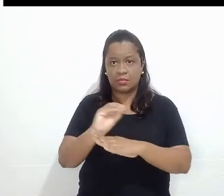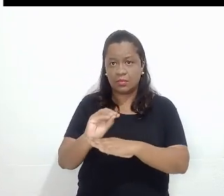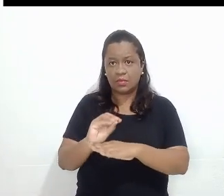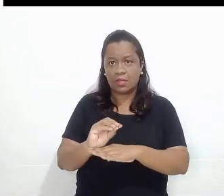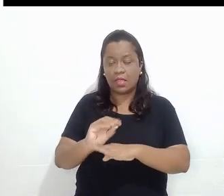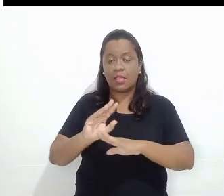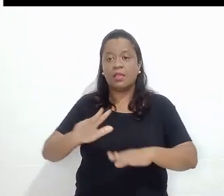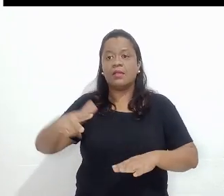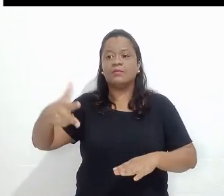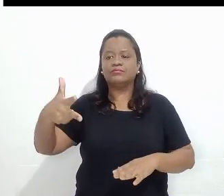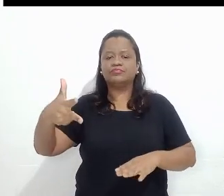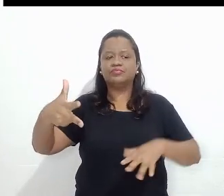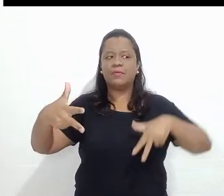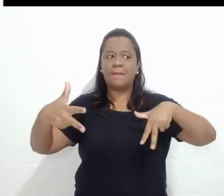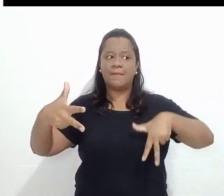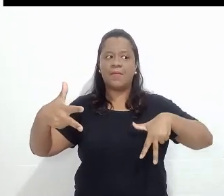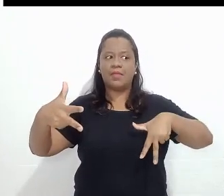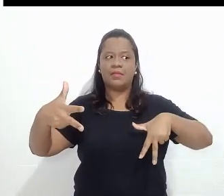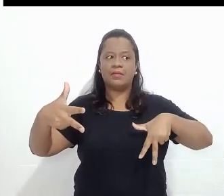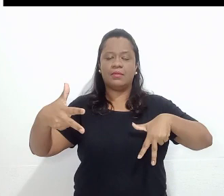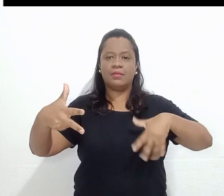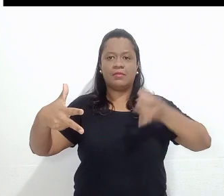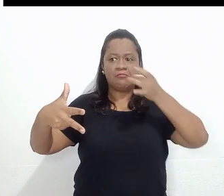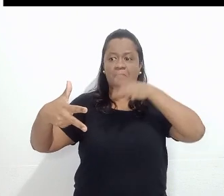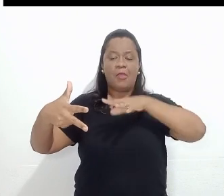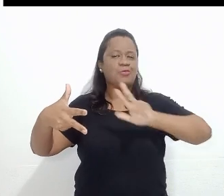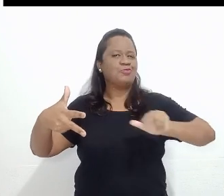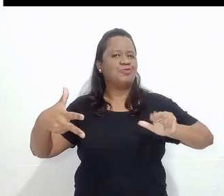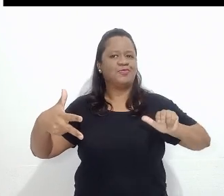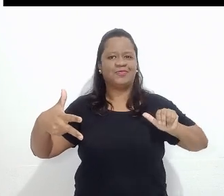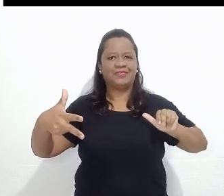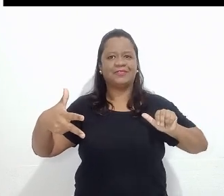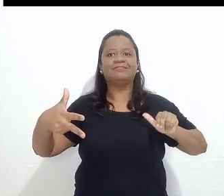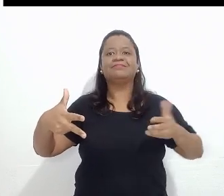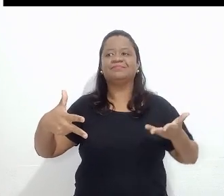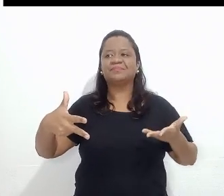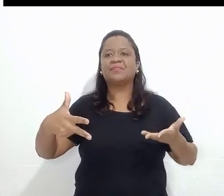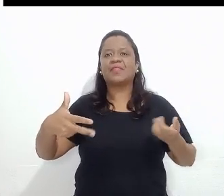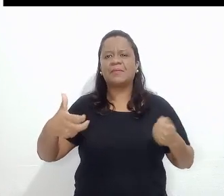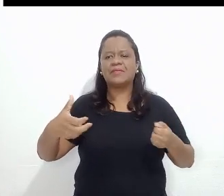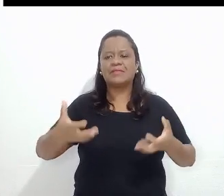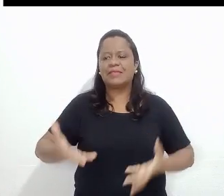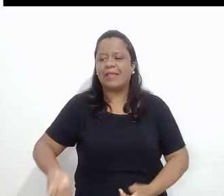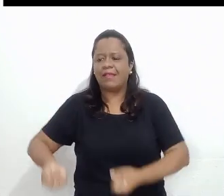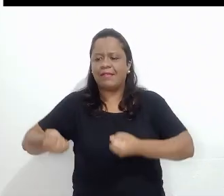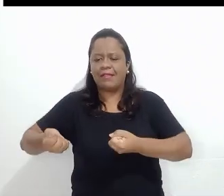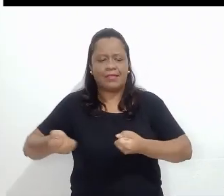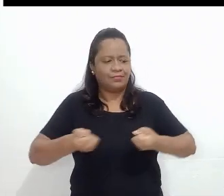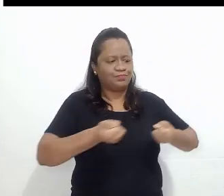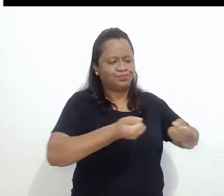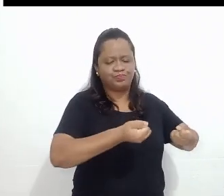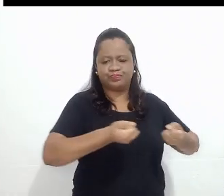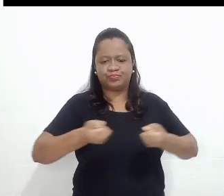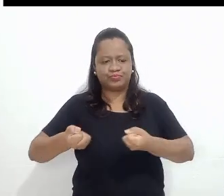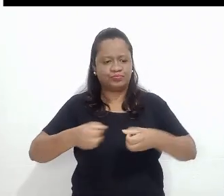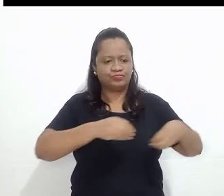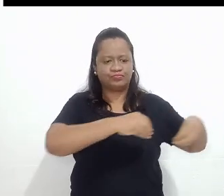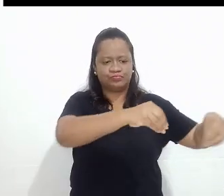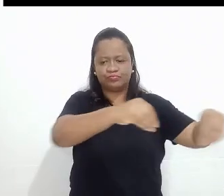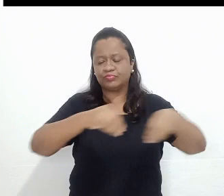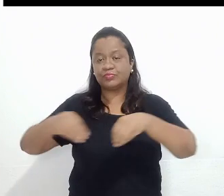fica ali em pé do lado do equipamento e não abandona o equipamento em momento algum. E quando tem que carregar a câmera de um lado para o outro, é ele que